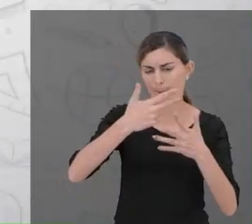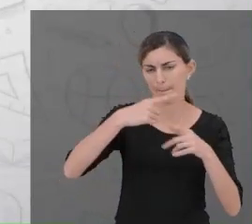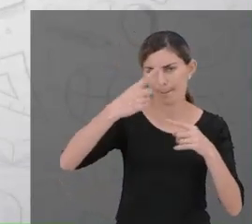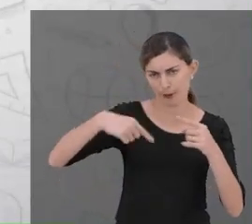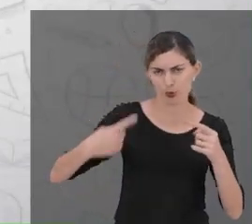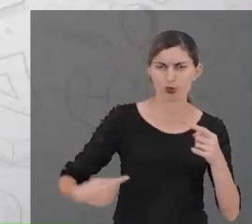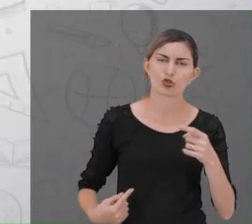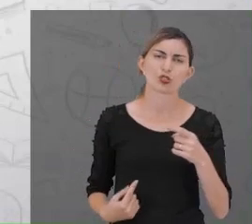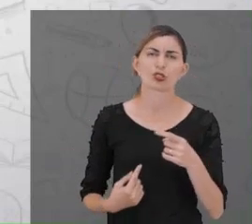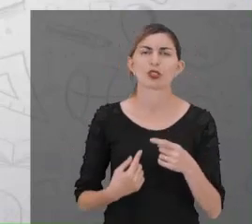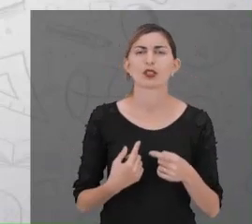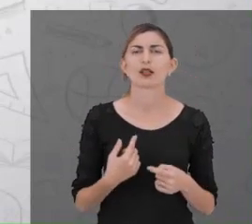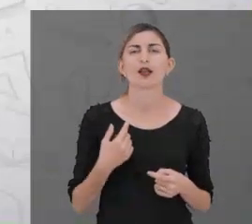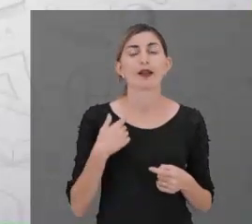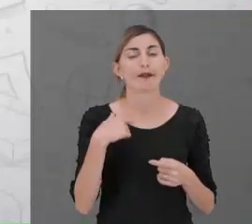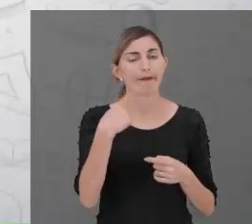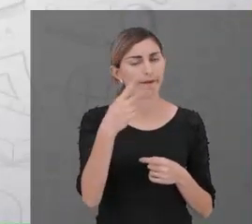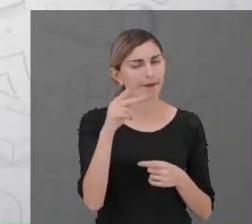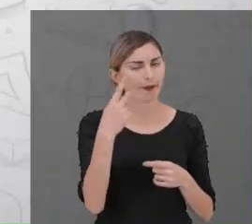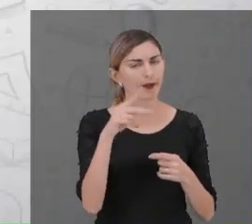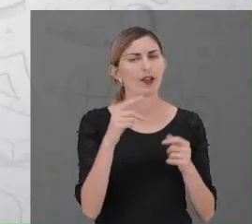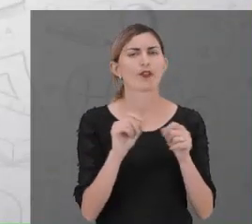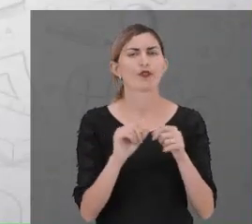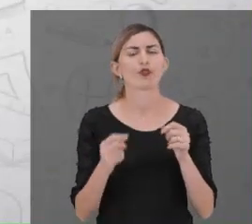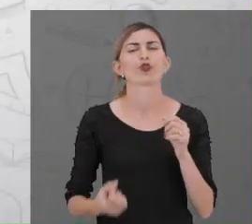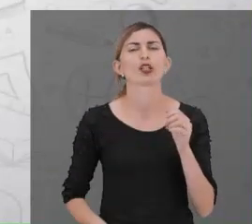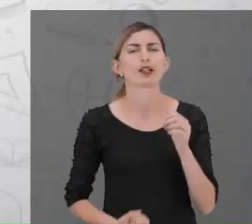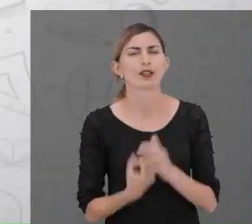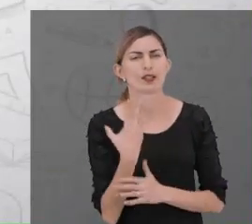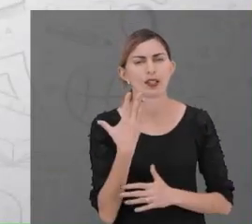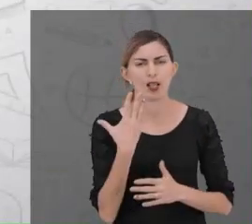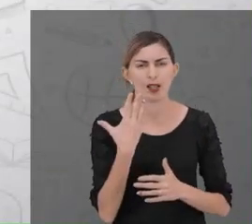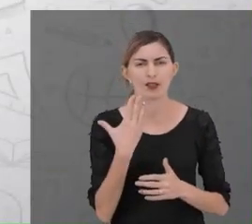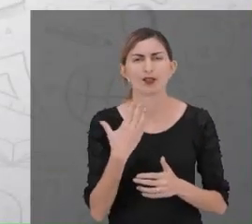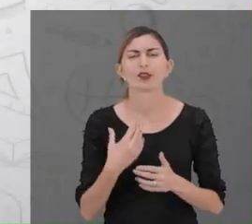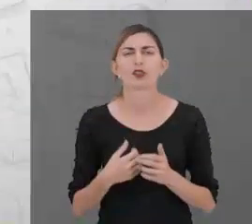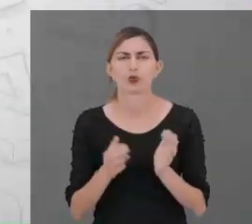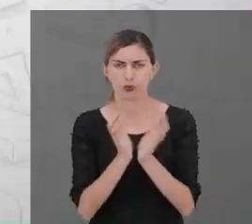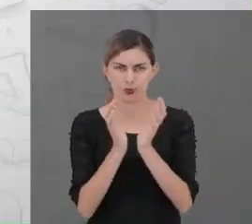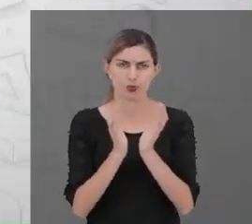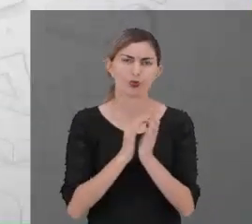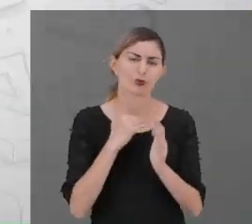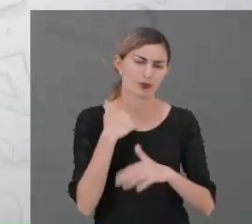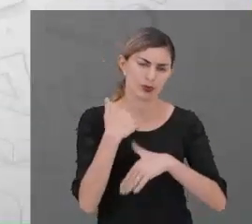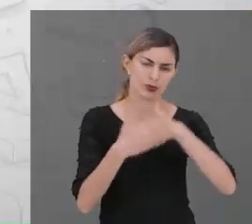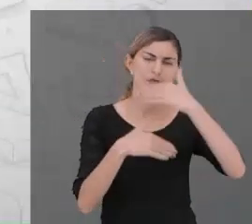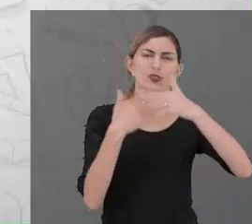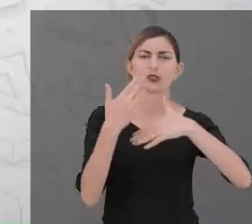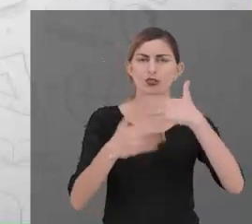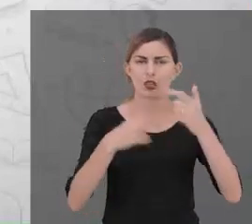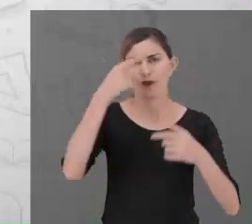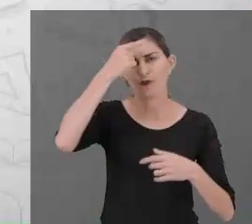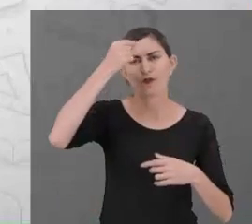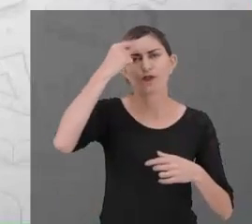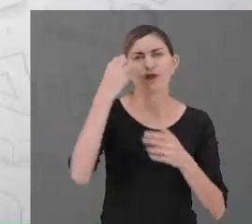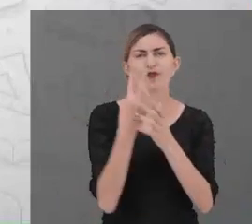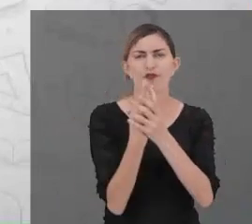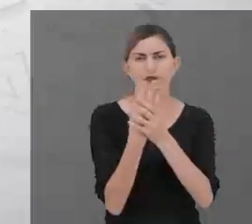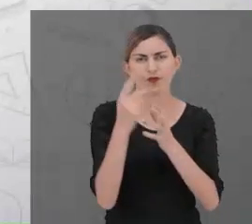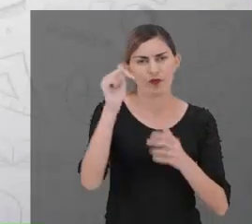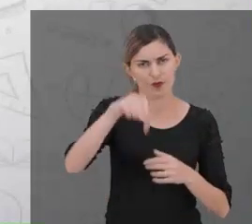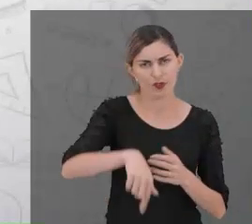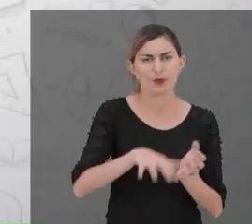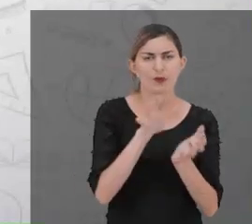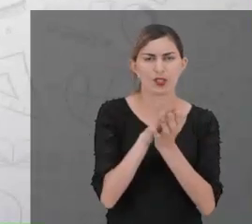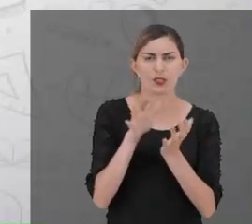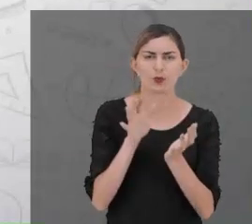sua apostila. Essa ferramenta foi criada por uma equipe de desenvolvedores da